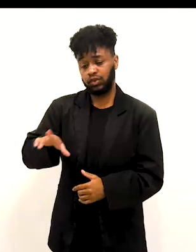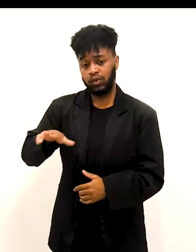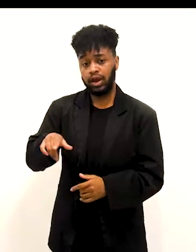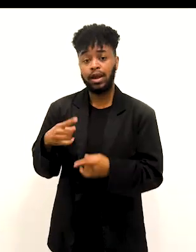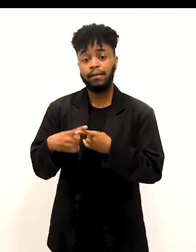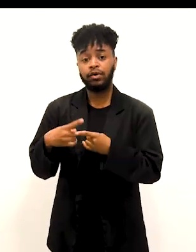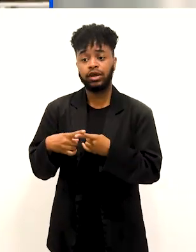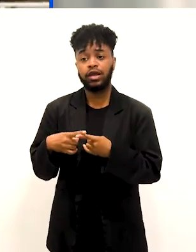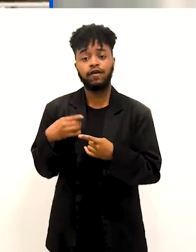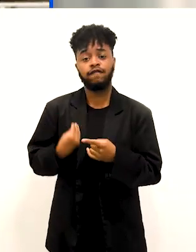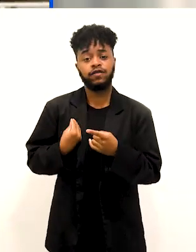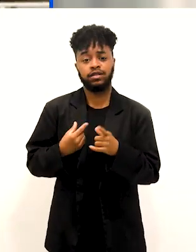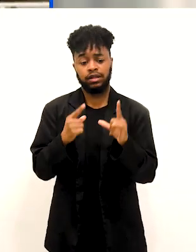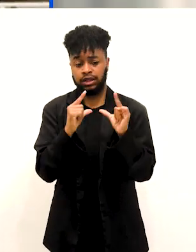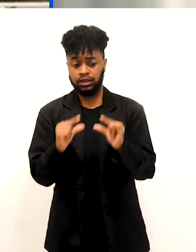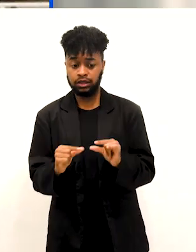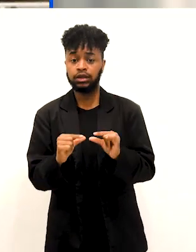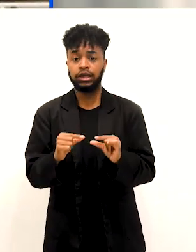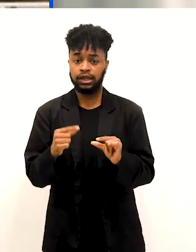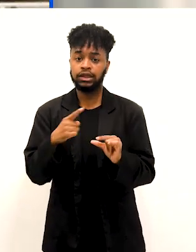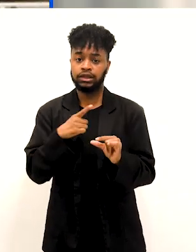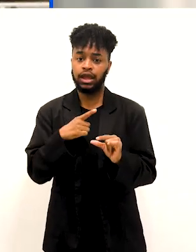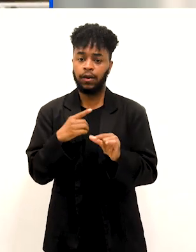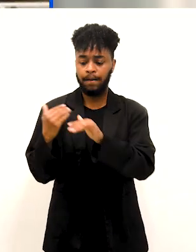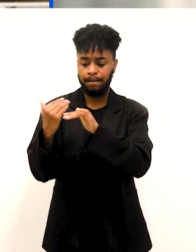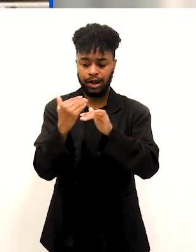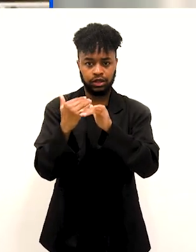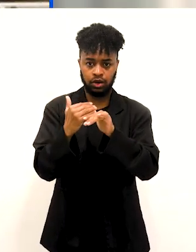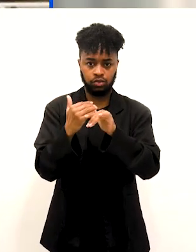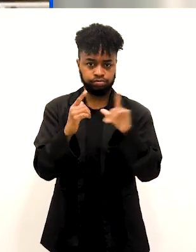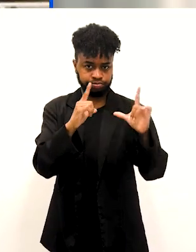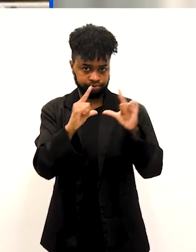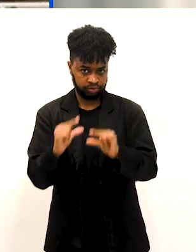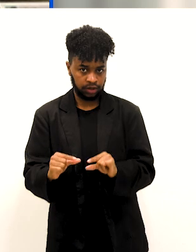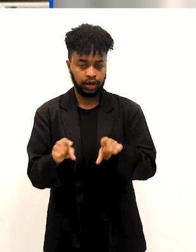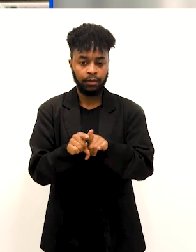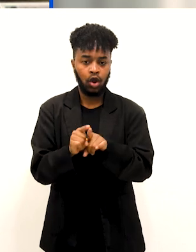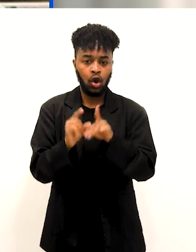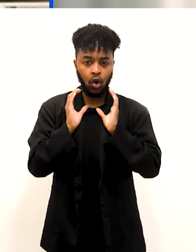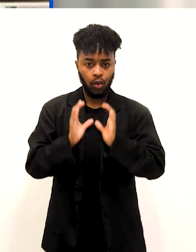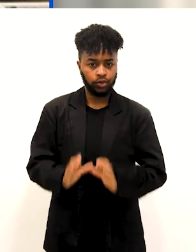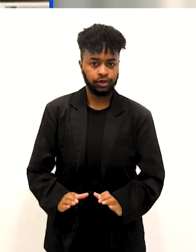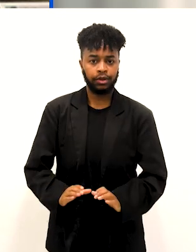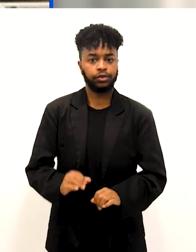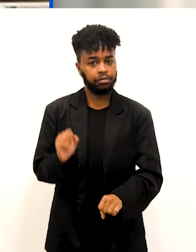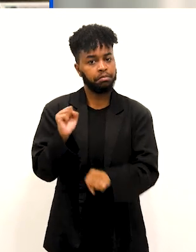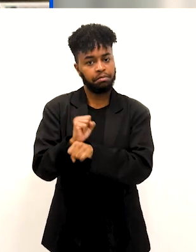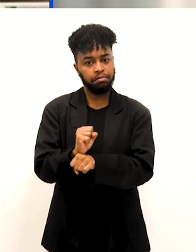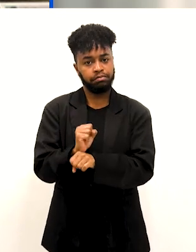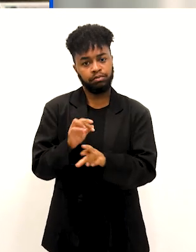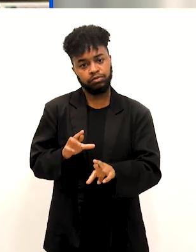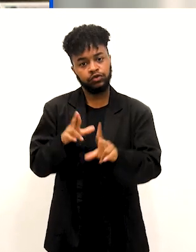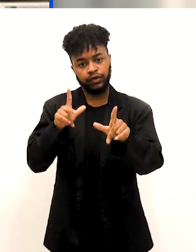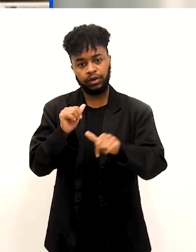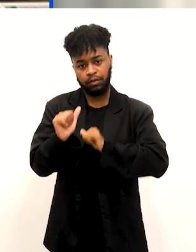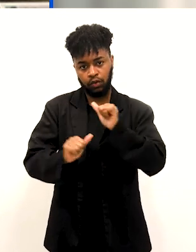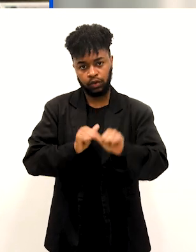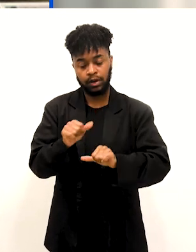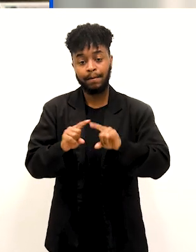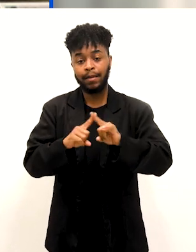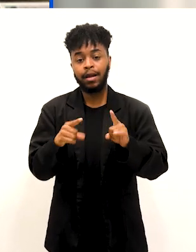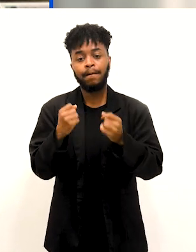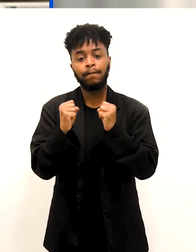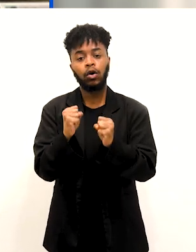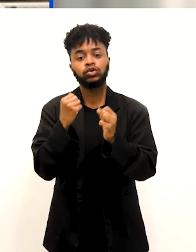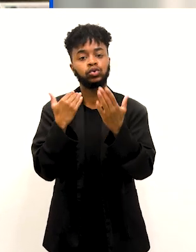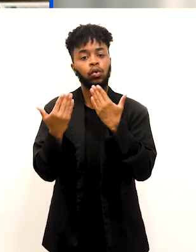não necessariamente. Na verdade, o minimalismo envolve sim uma quebra de padrão, uma quebra de comportamento que você tem. A gente pode fazer um